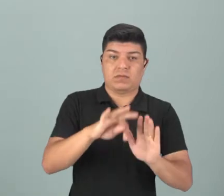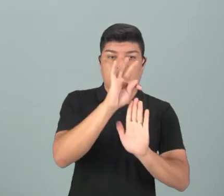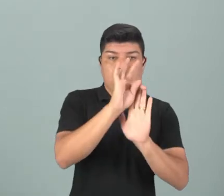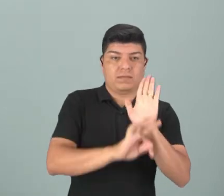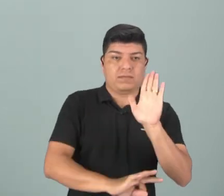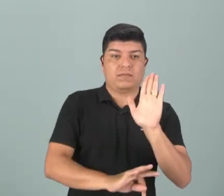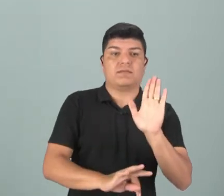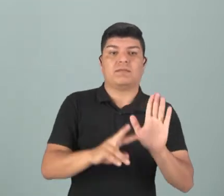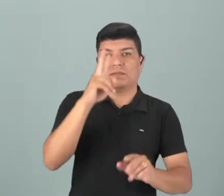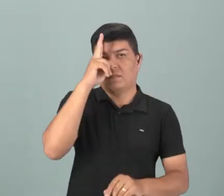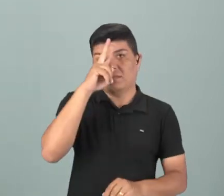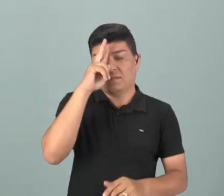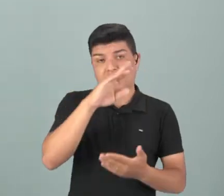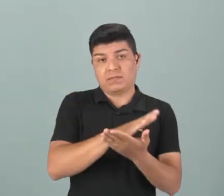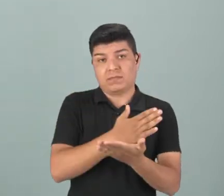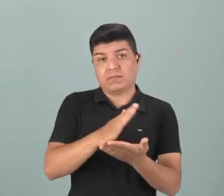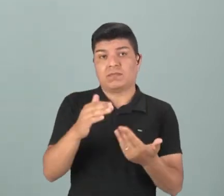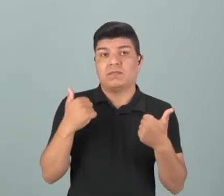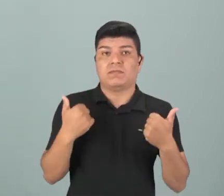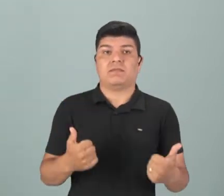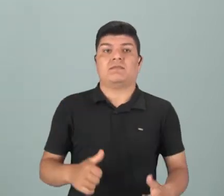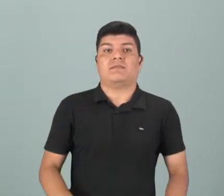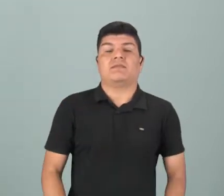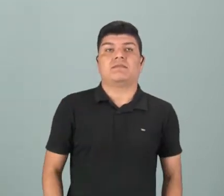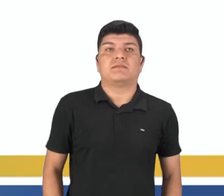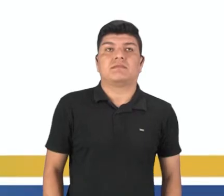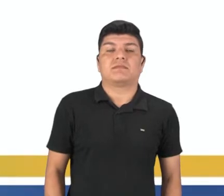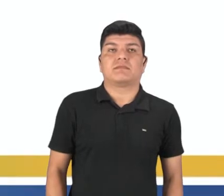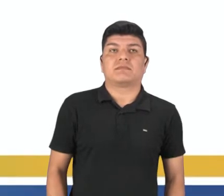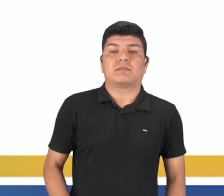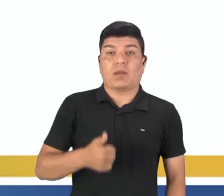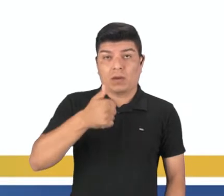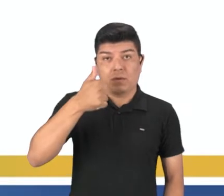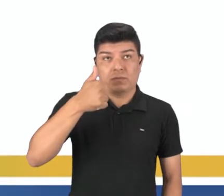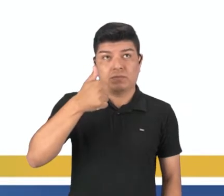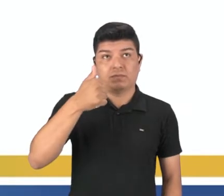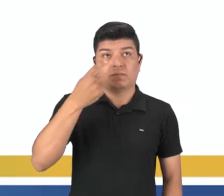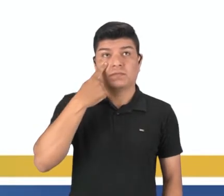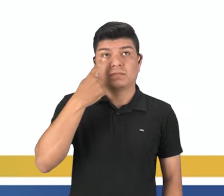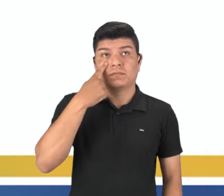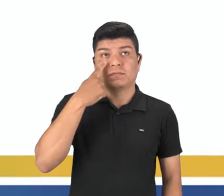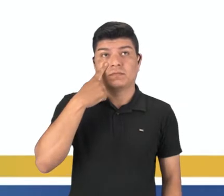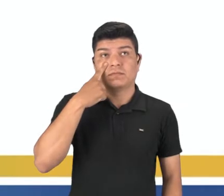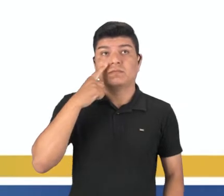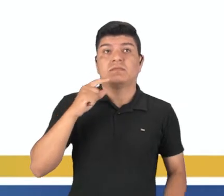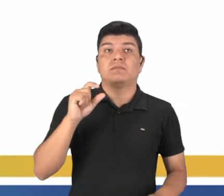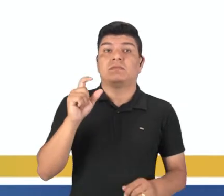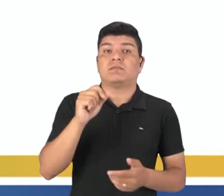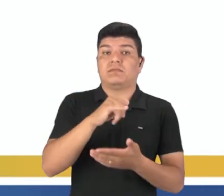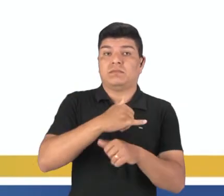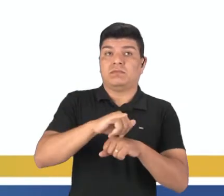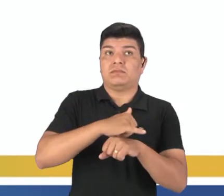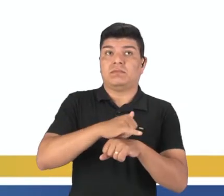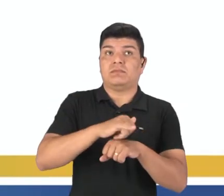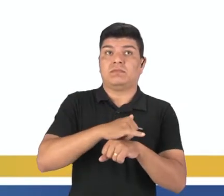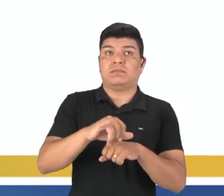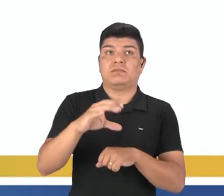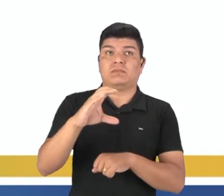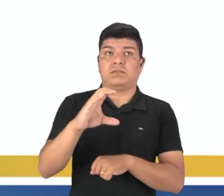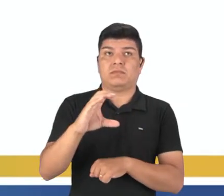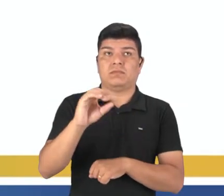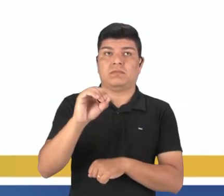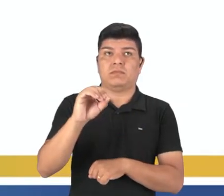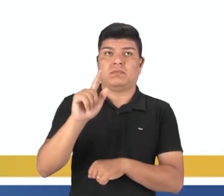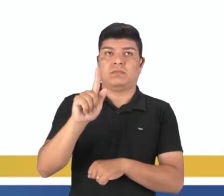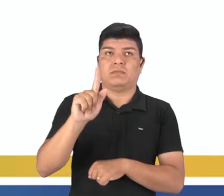de um texto vamos relembrar alguns pontos então vamos lá o primeiro ponto que nós vimos sobre essa questão de estratégia de leitura foram os cognatos